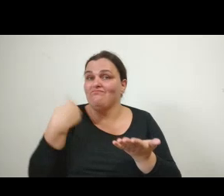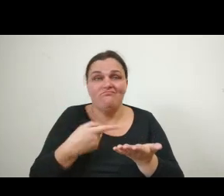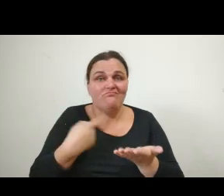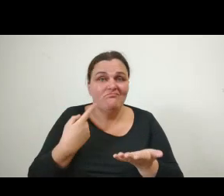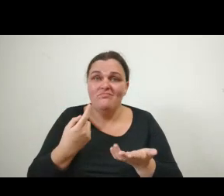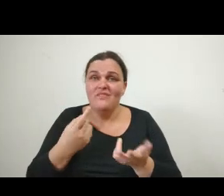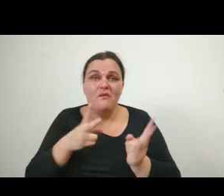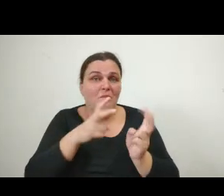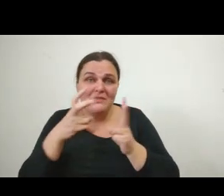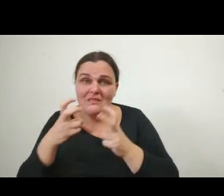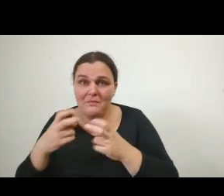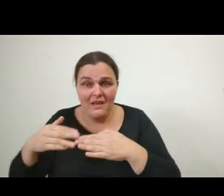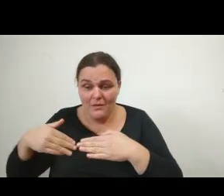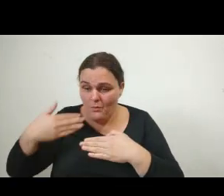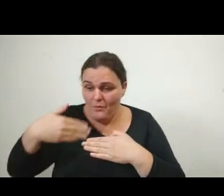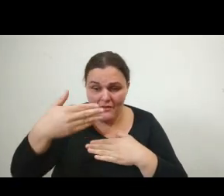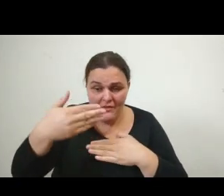mudanças climáticas.